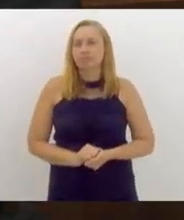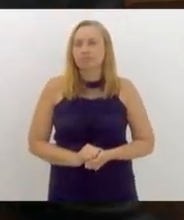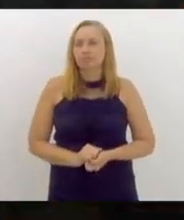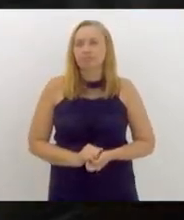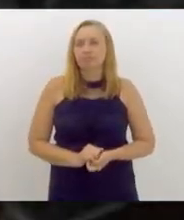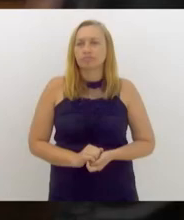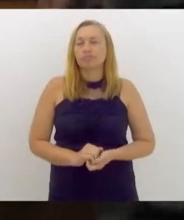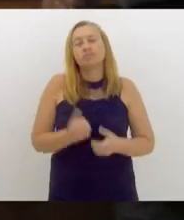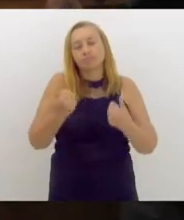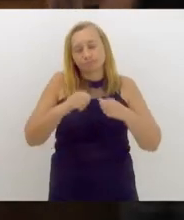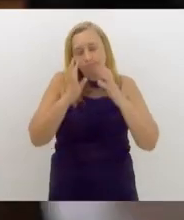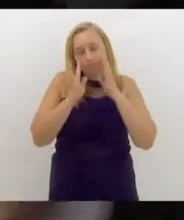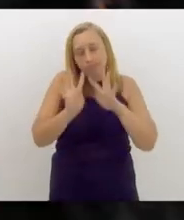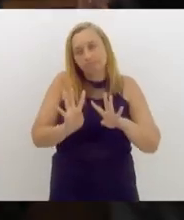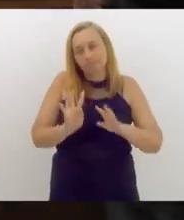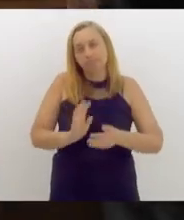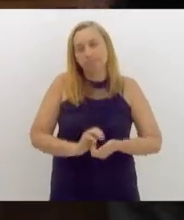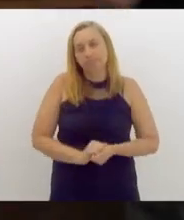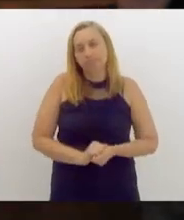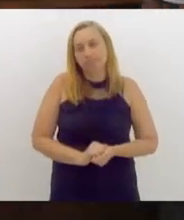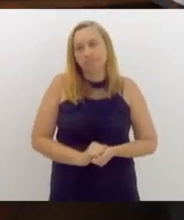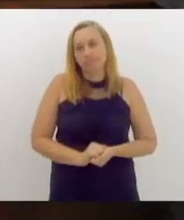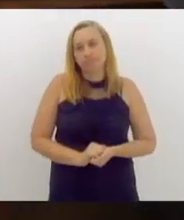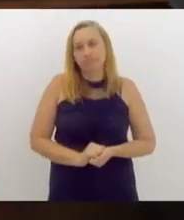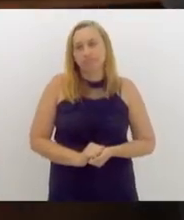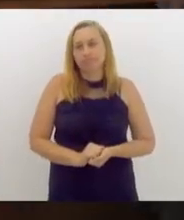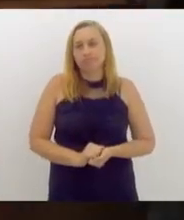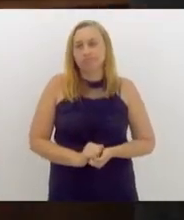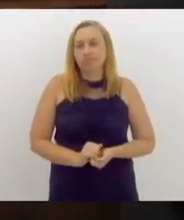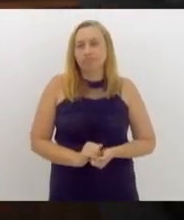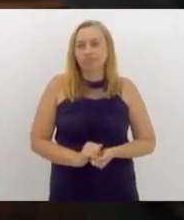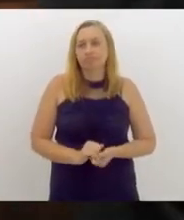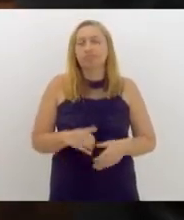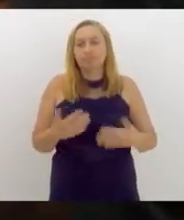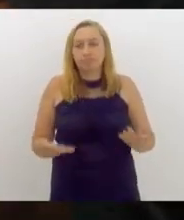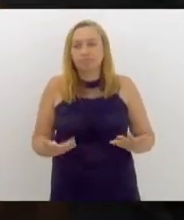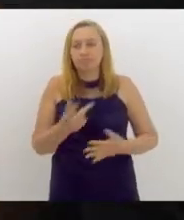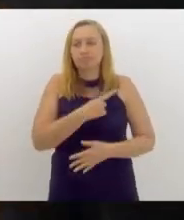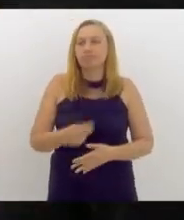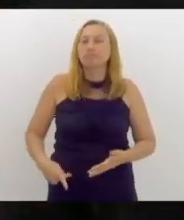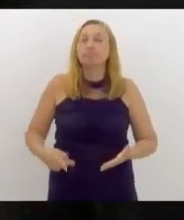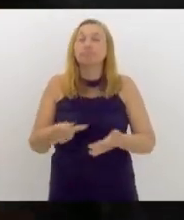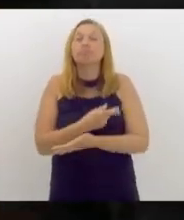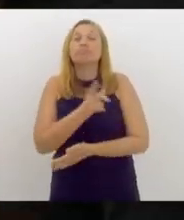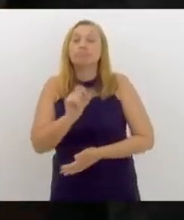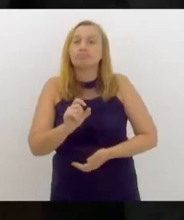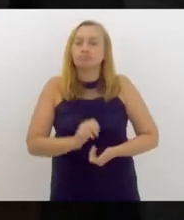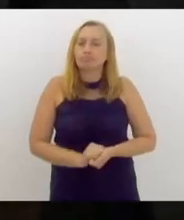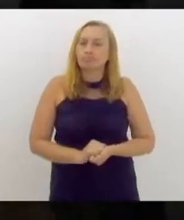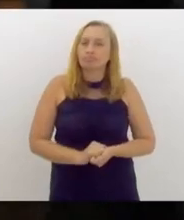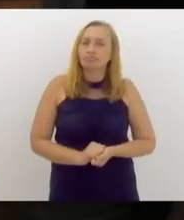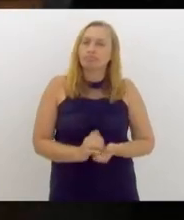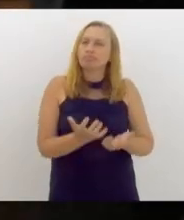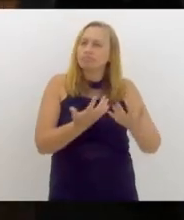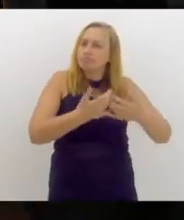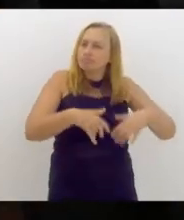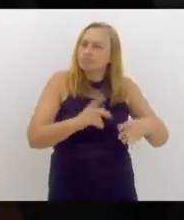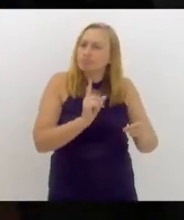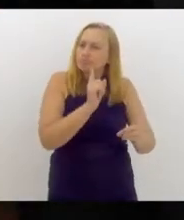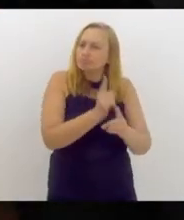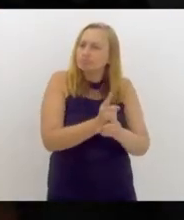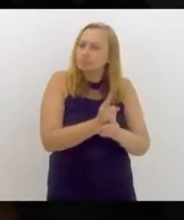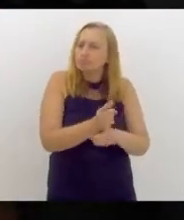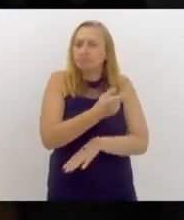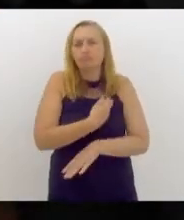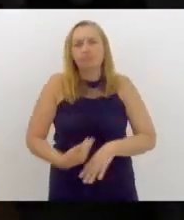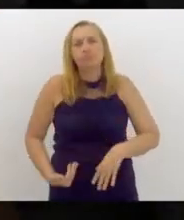Eu vou precisar muito da tua atenção. Tá? Então, presidente, o que ocorre? Na tragédia de Petrópolis, encontrei o